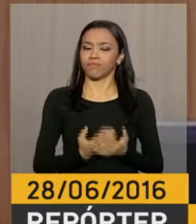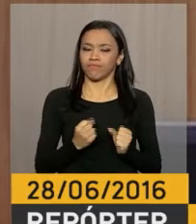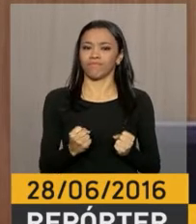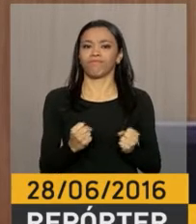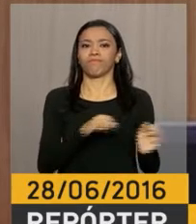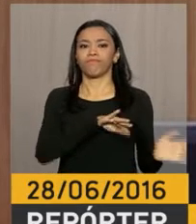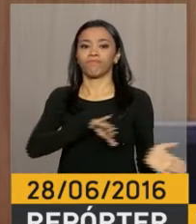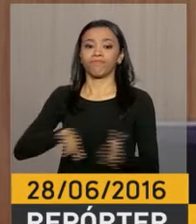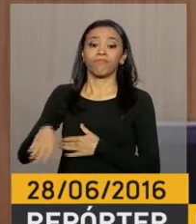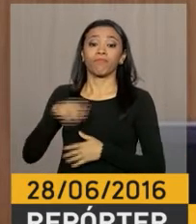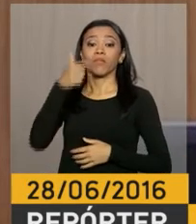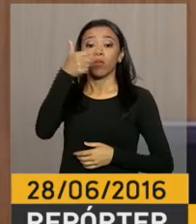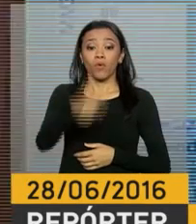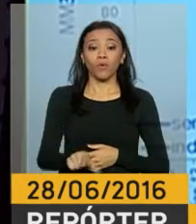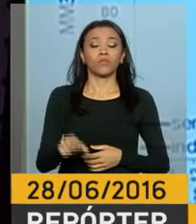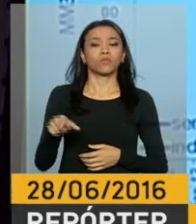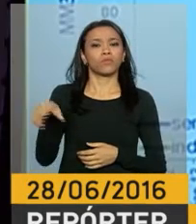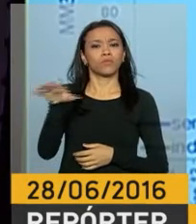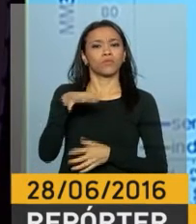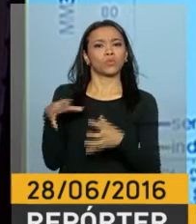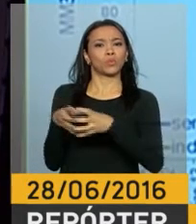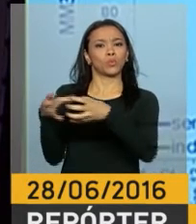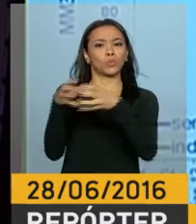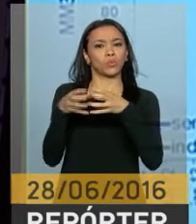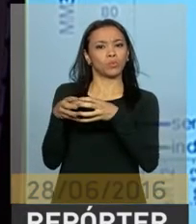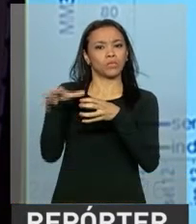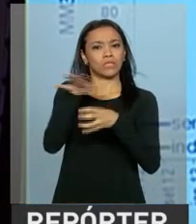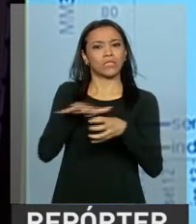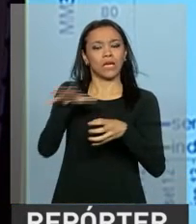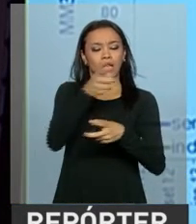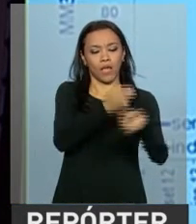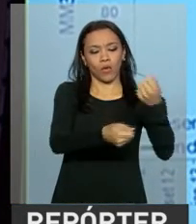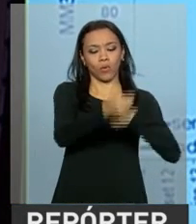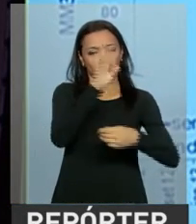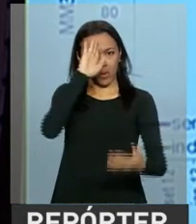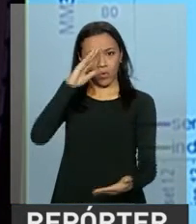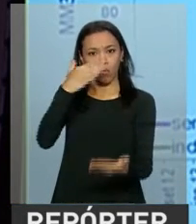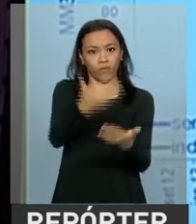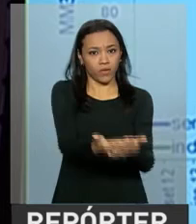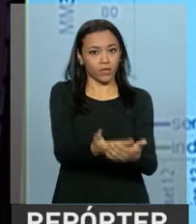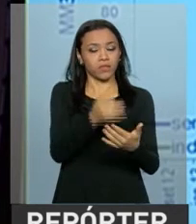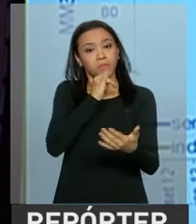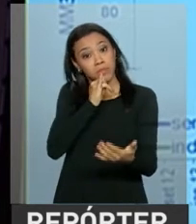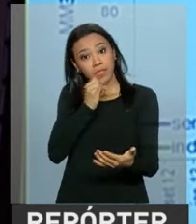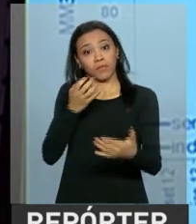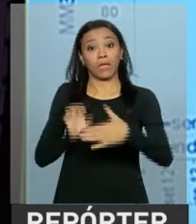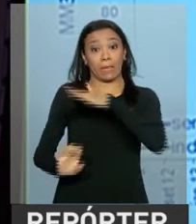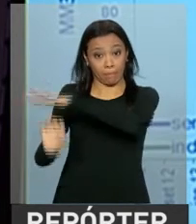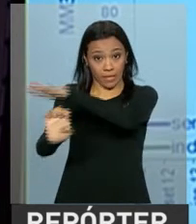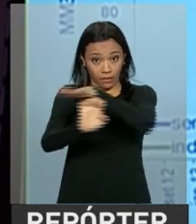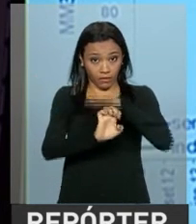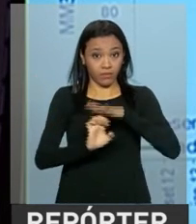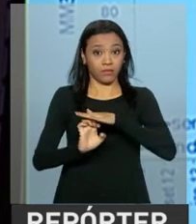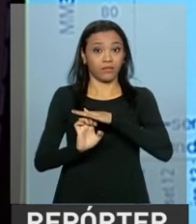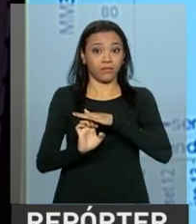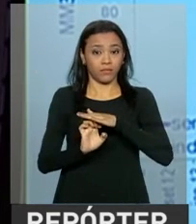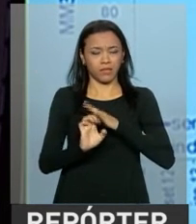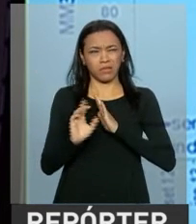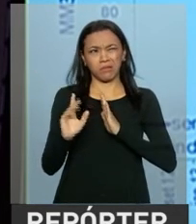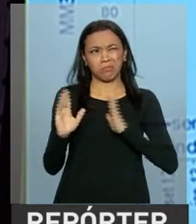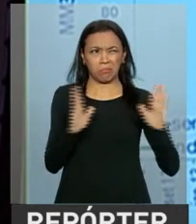relação à confiança dos agentes econômicos, como eu dizia, no que diz respeito aos empresários, depois de